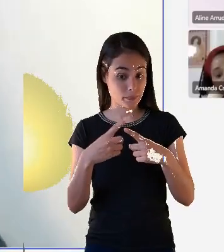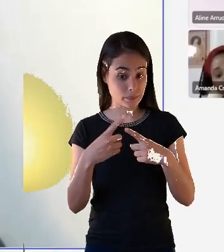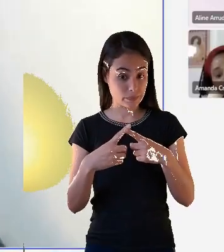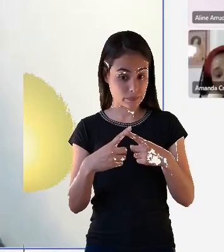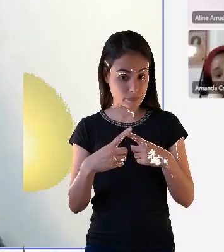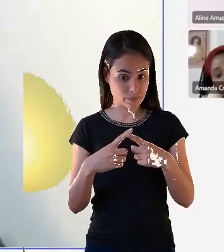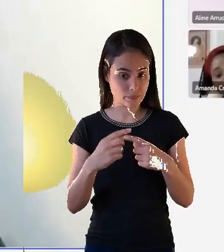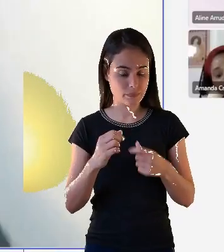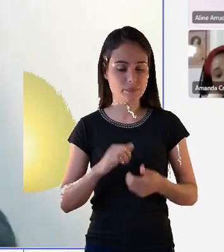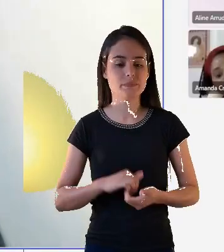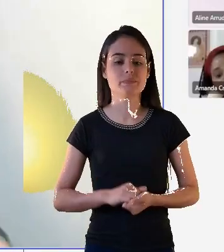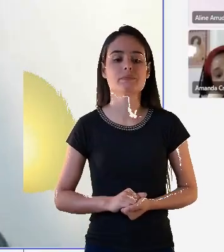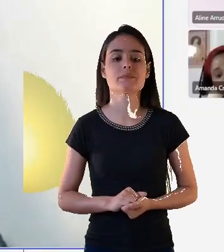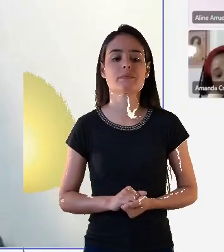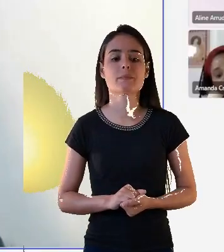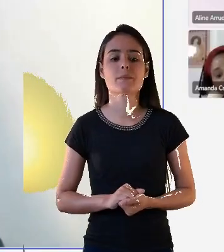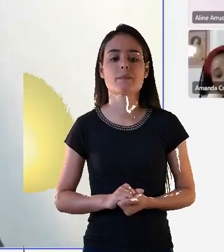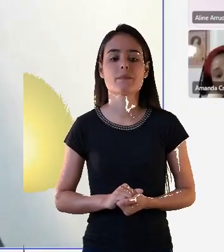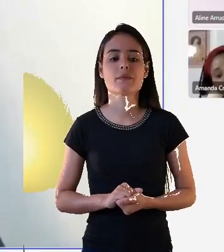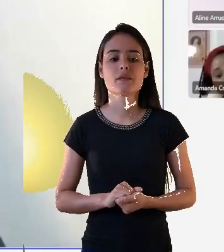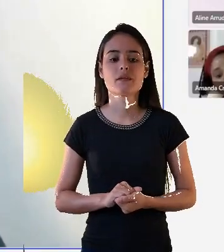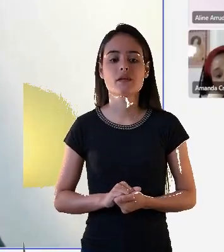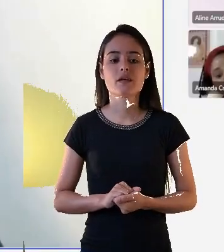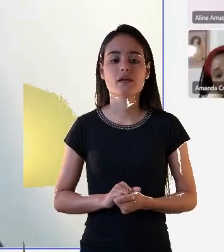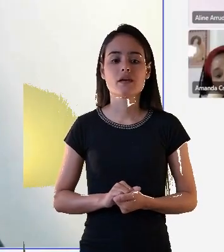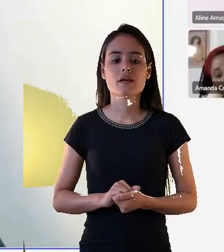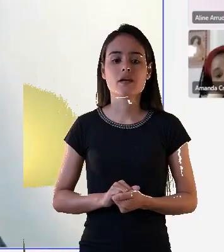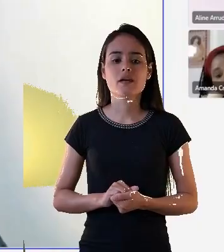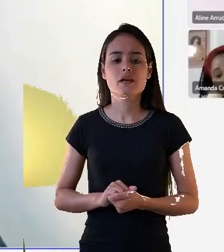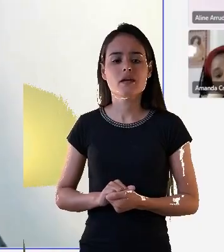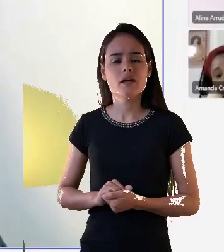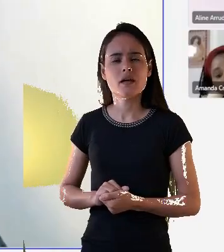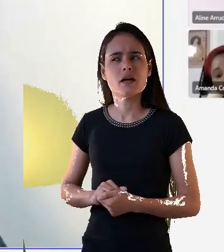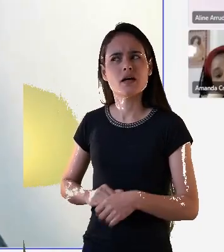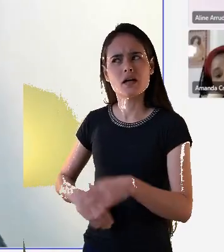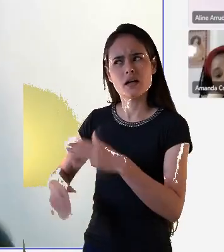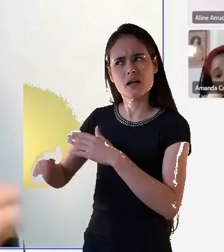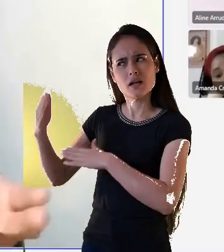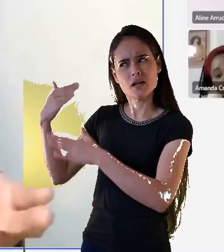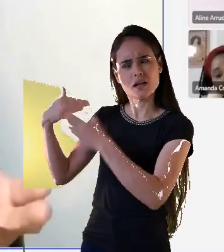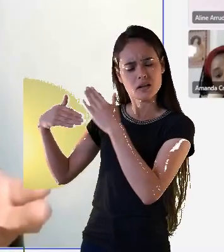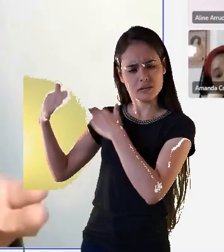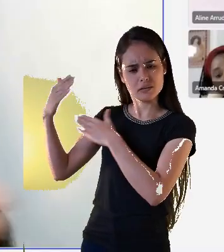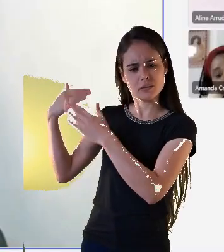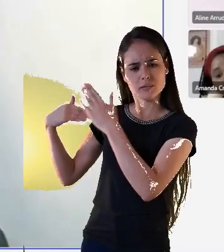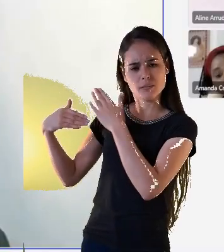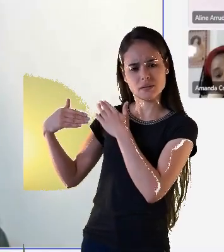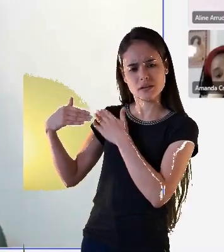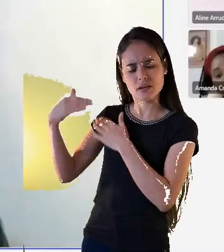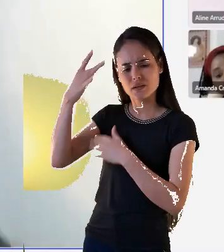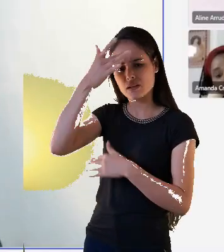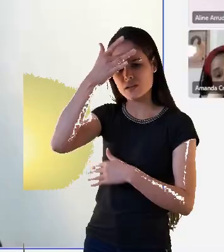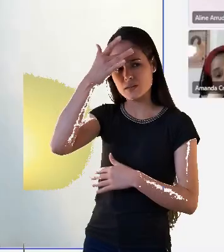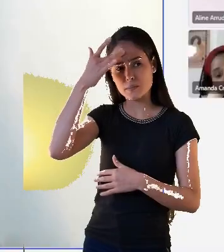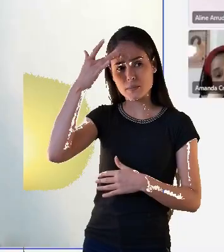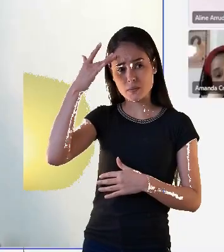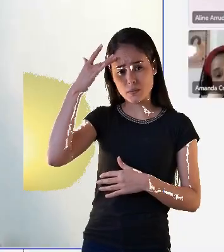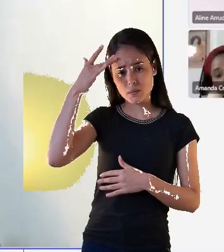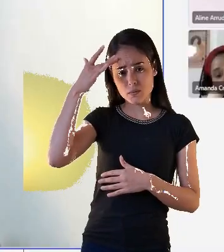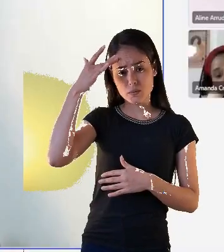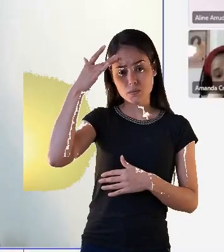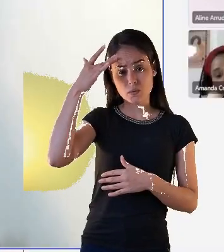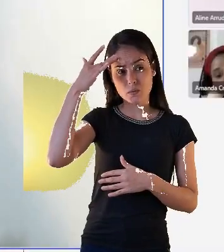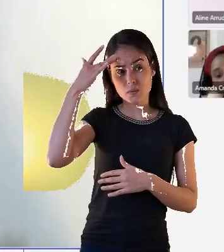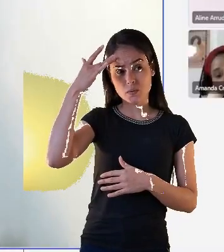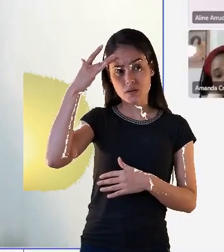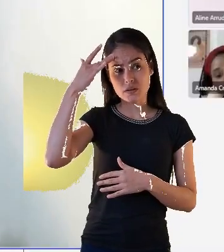eram pessoas que passaram 10, 15 anos no serviço militar, a partir dos 17 anos, e estavam muito pouco adaptadas à sociedade